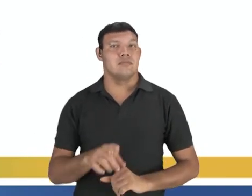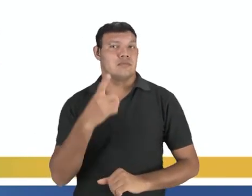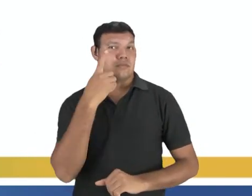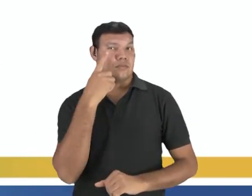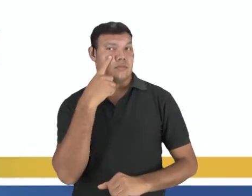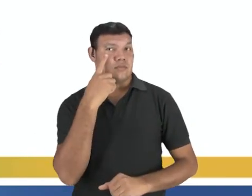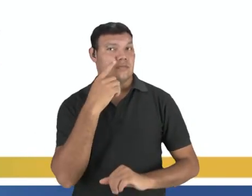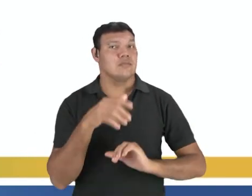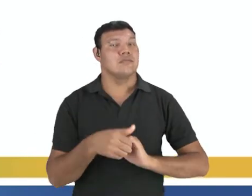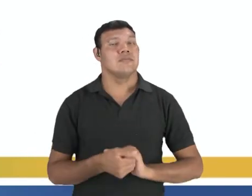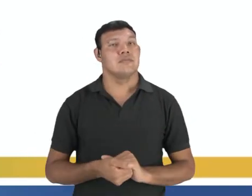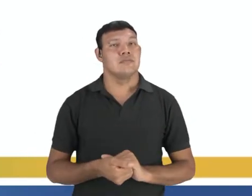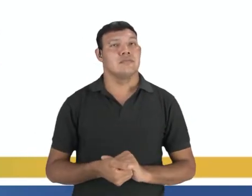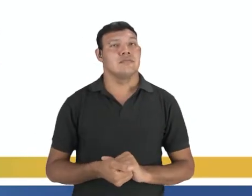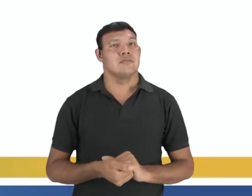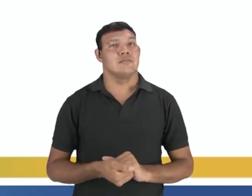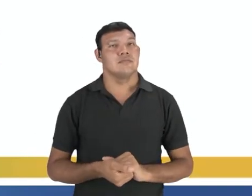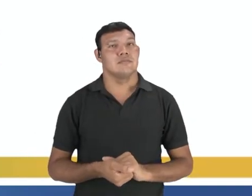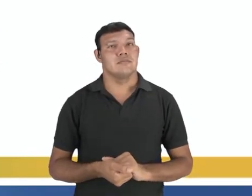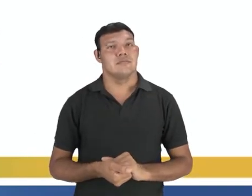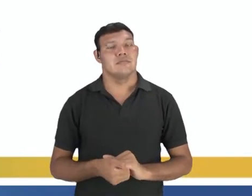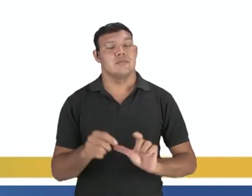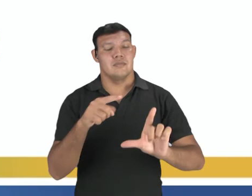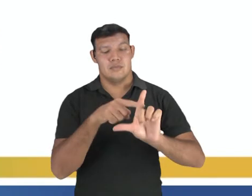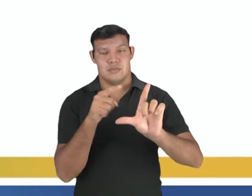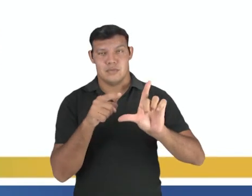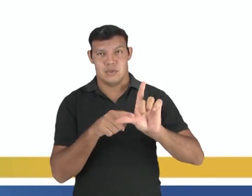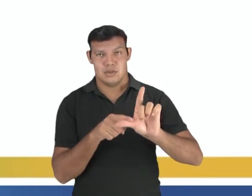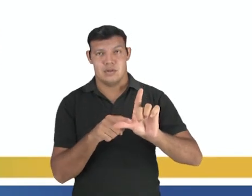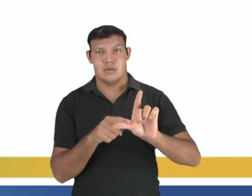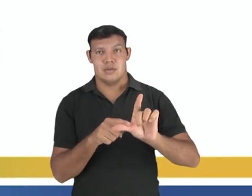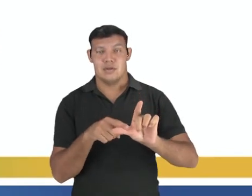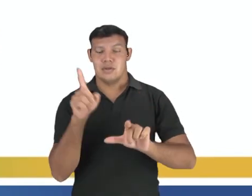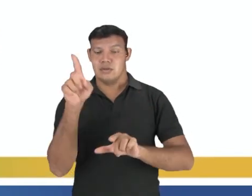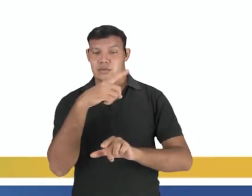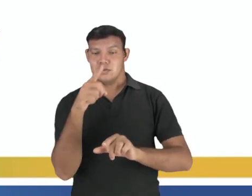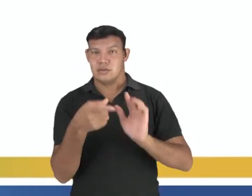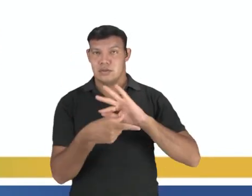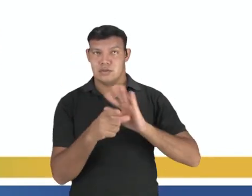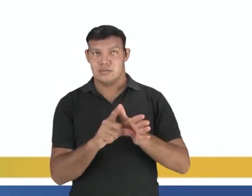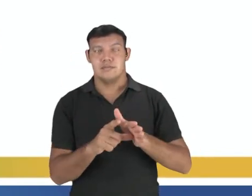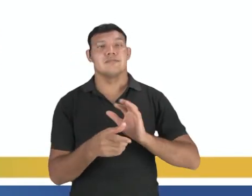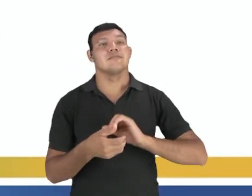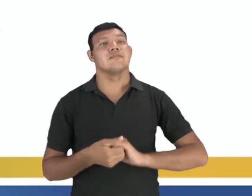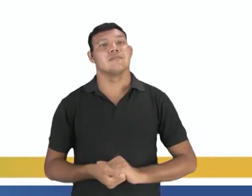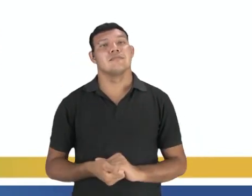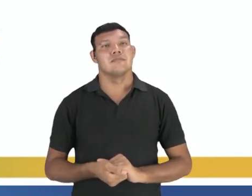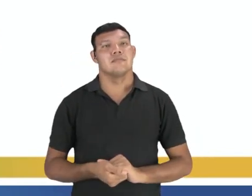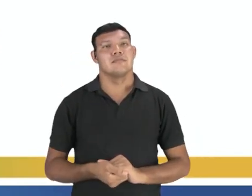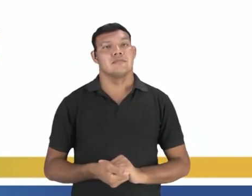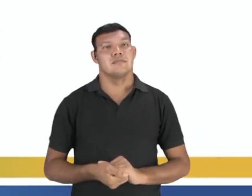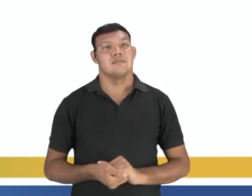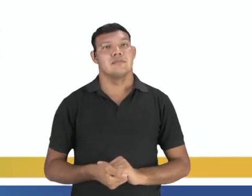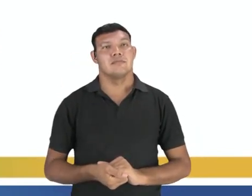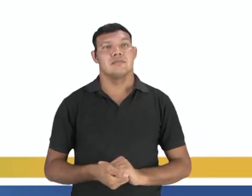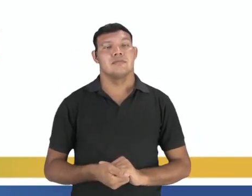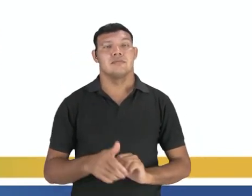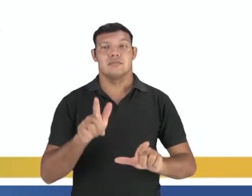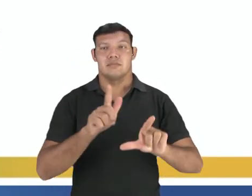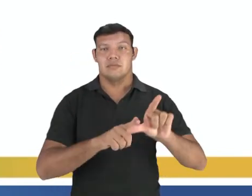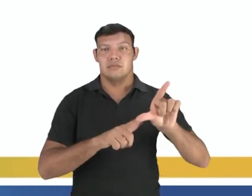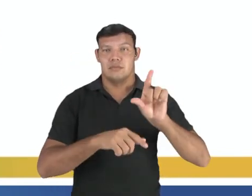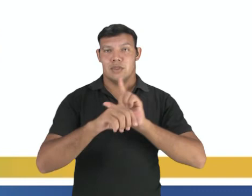agora trabalhamos com um dos ângulos que foi eliminado lá. Então, vamos trabalhar com o primeiro triângulo, A, B e D,